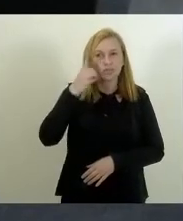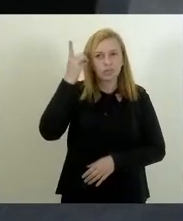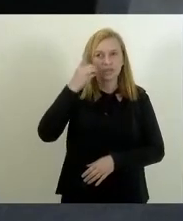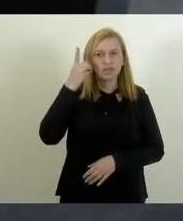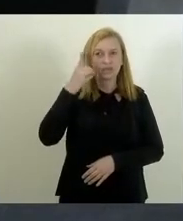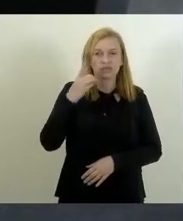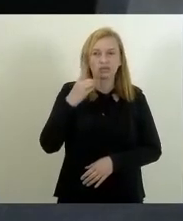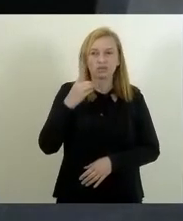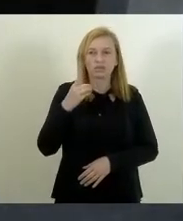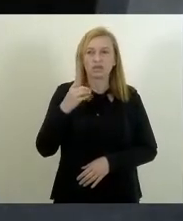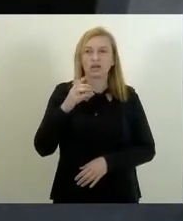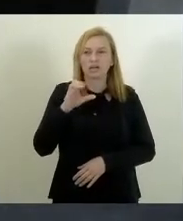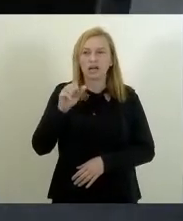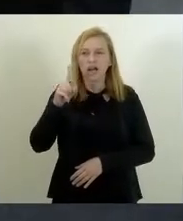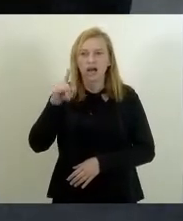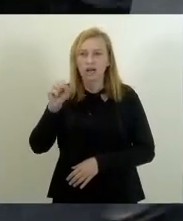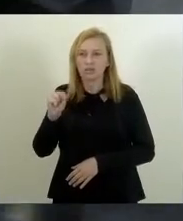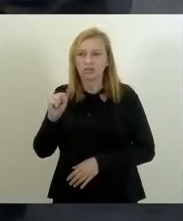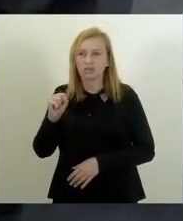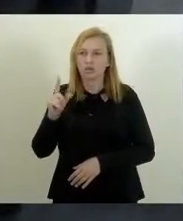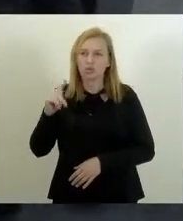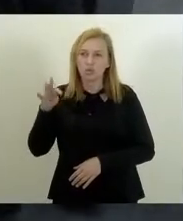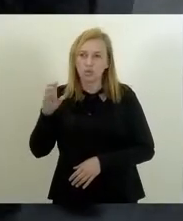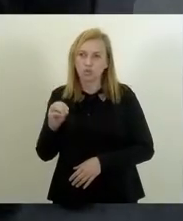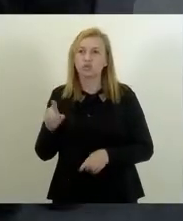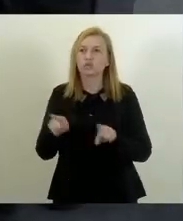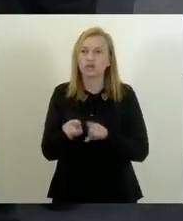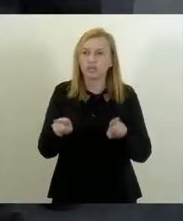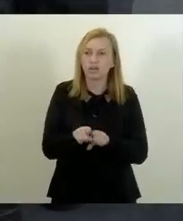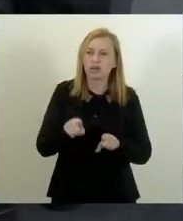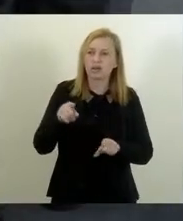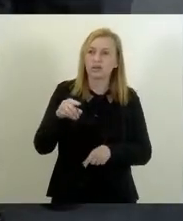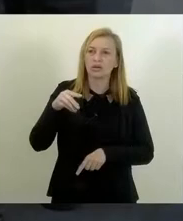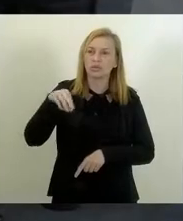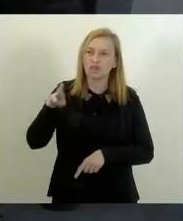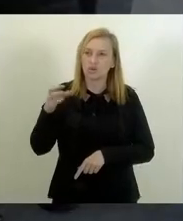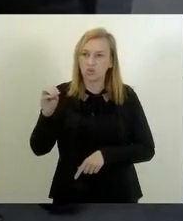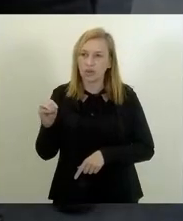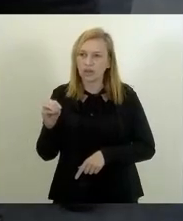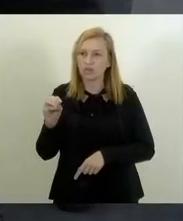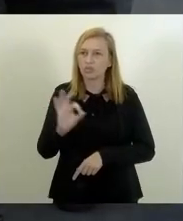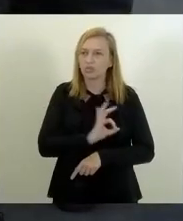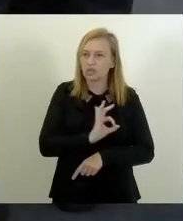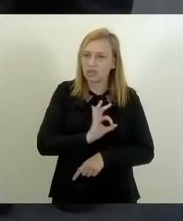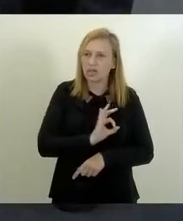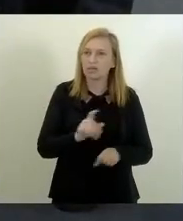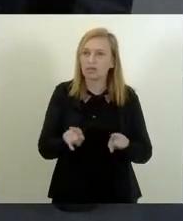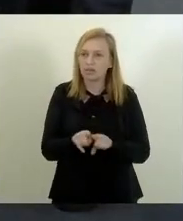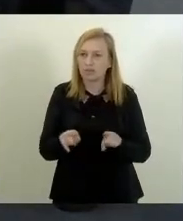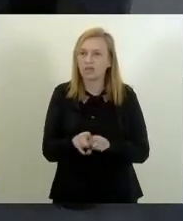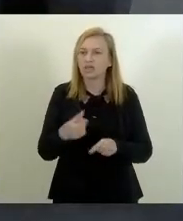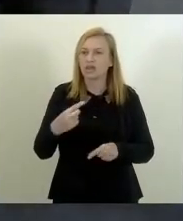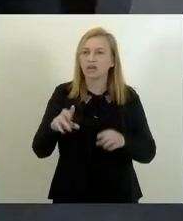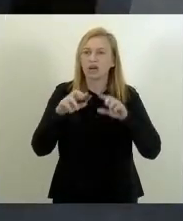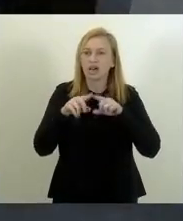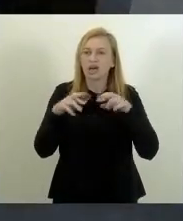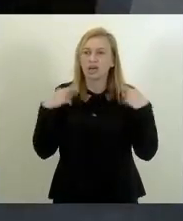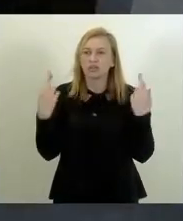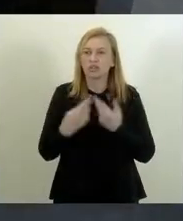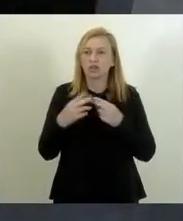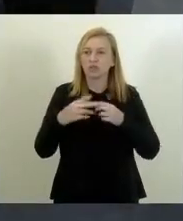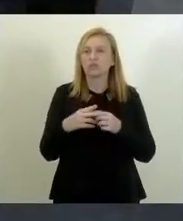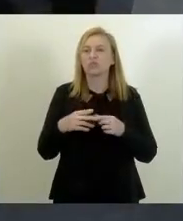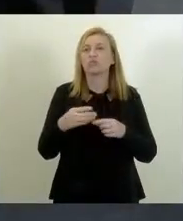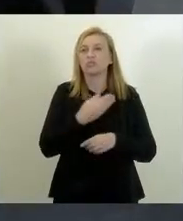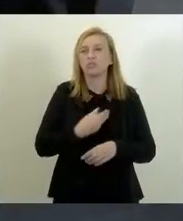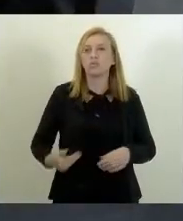Augusto e também o deputado Márcio Gualberto, policiais civis também, estavam na audiência pública da Comissão de